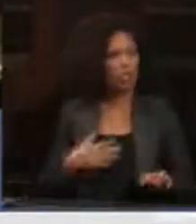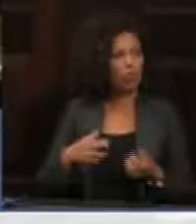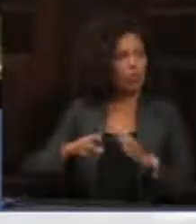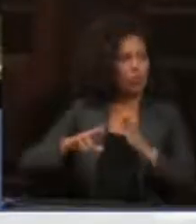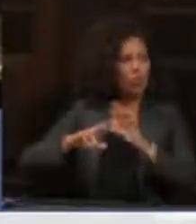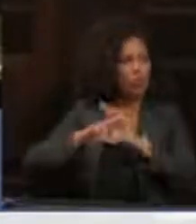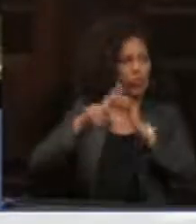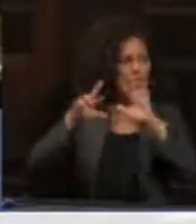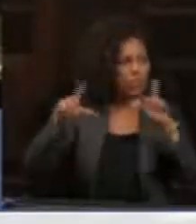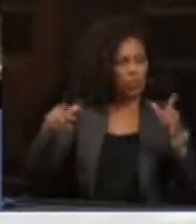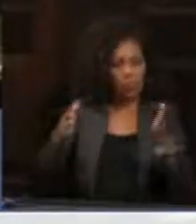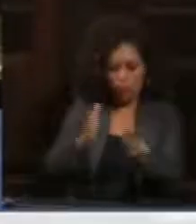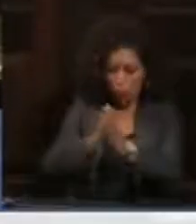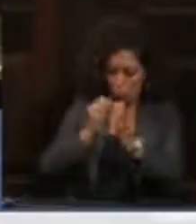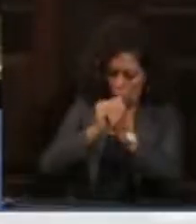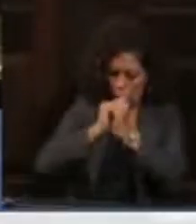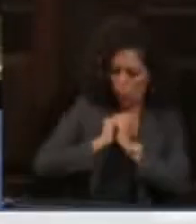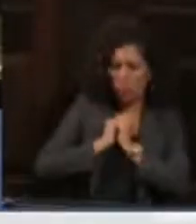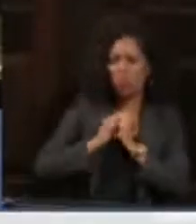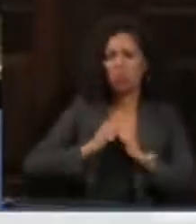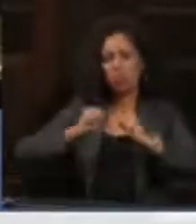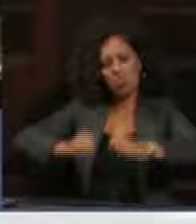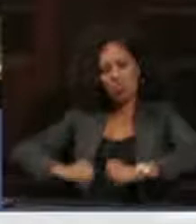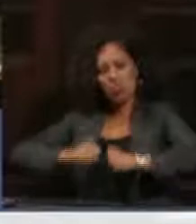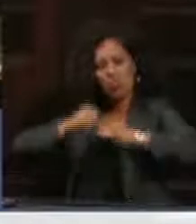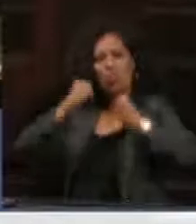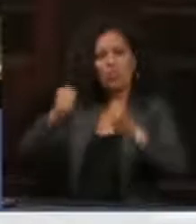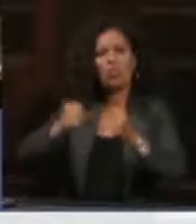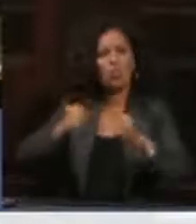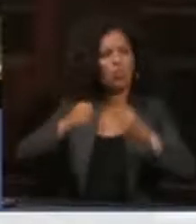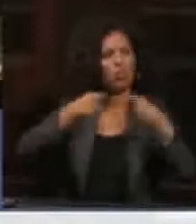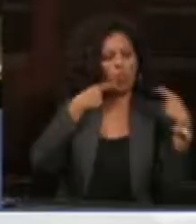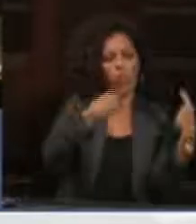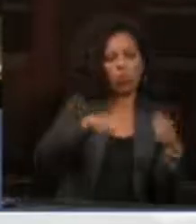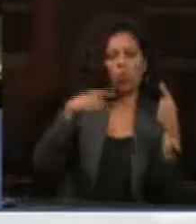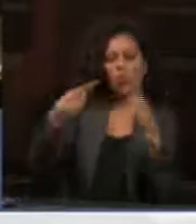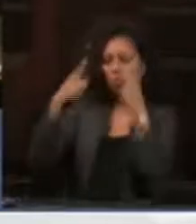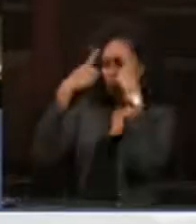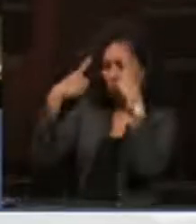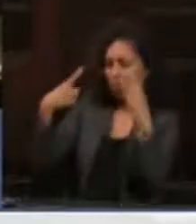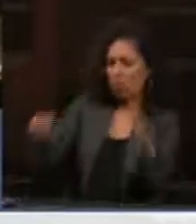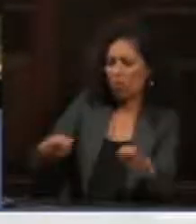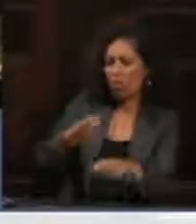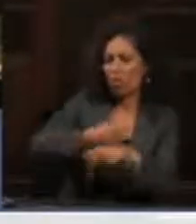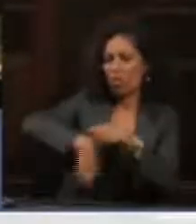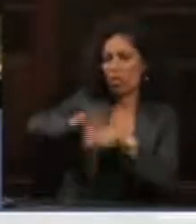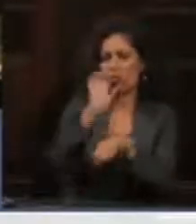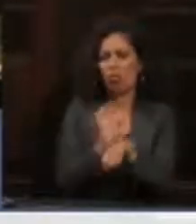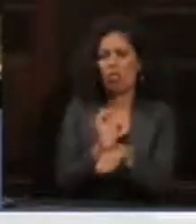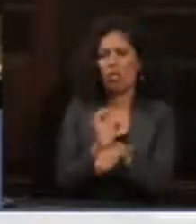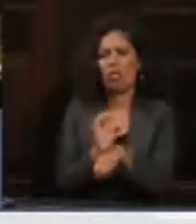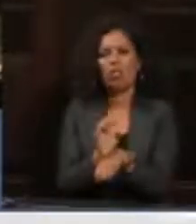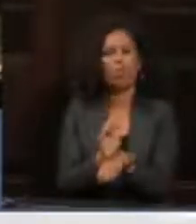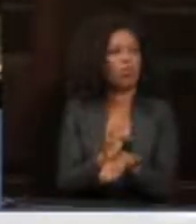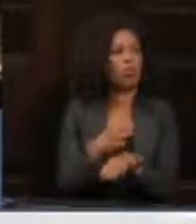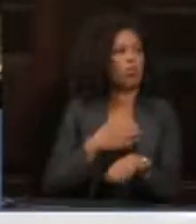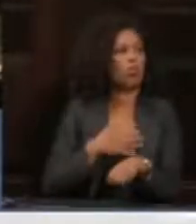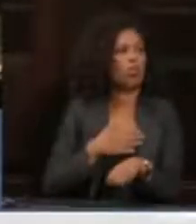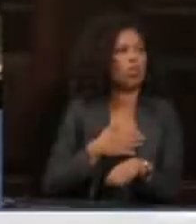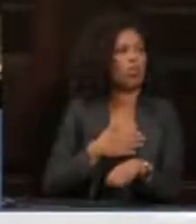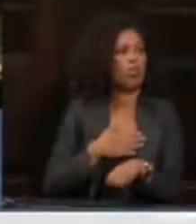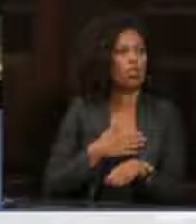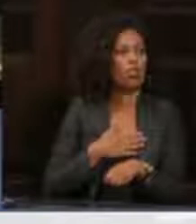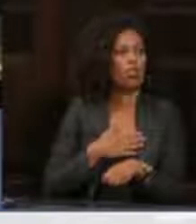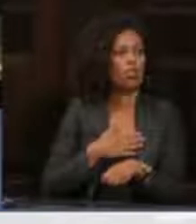vezes esteve comigo, lutando contra a violência de Estado. Eu